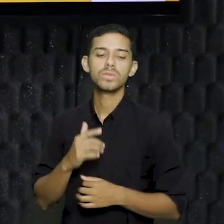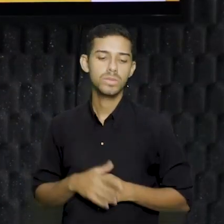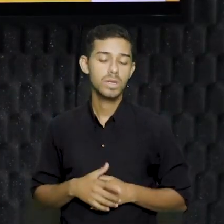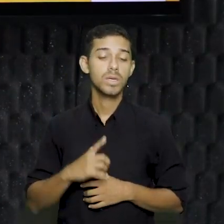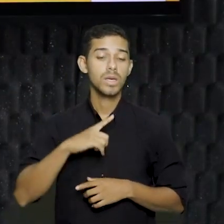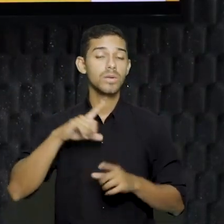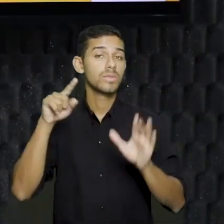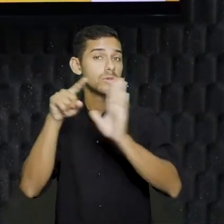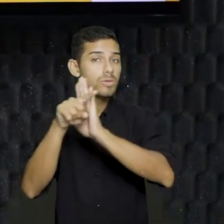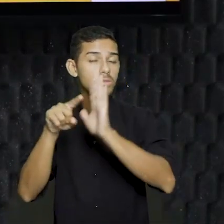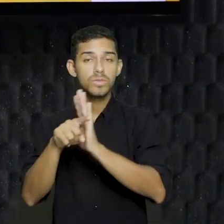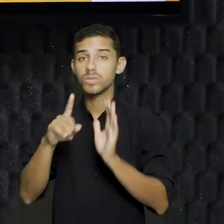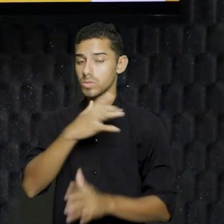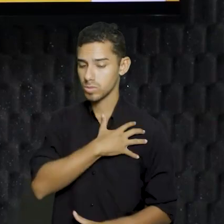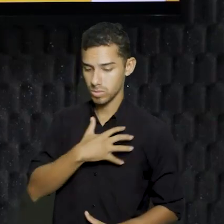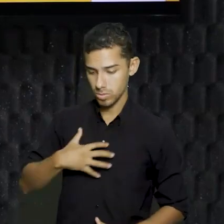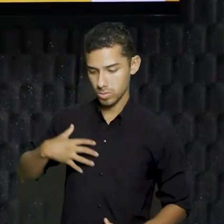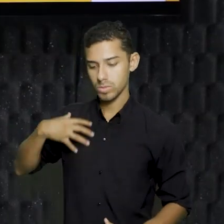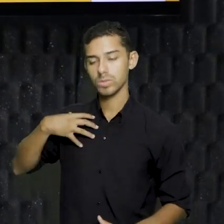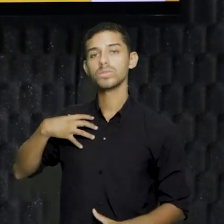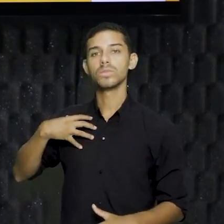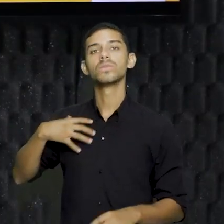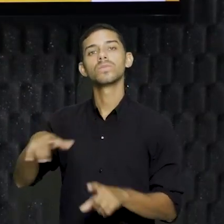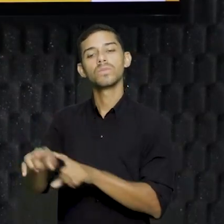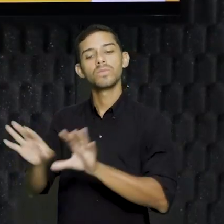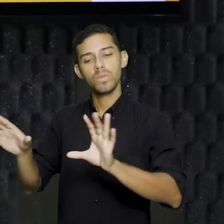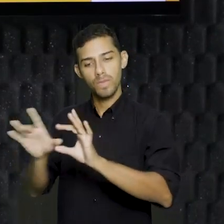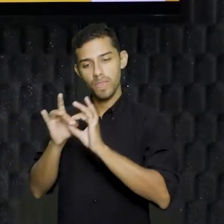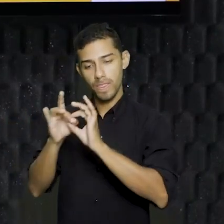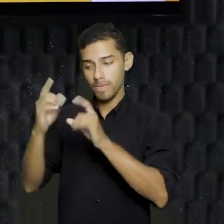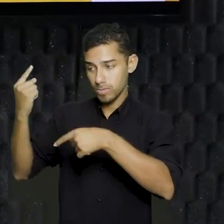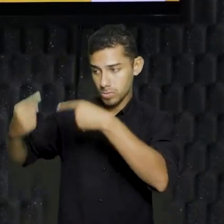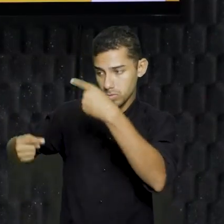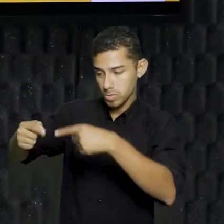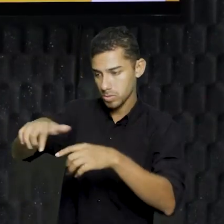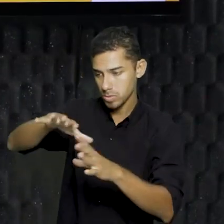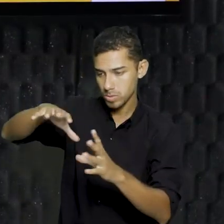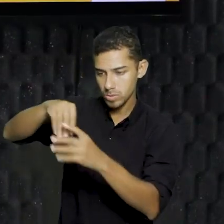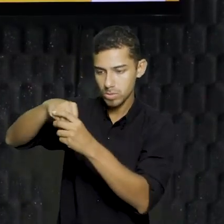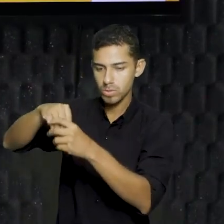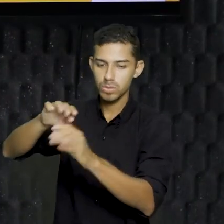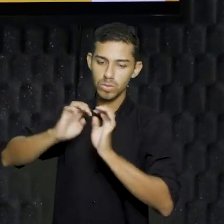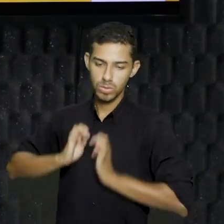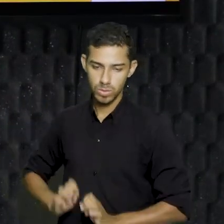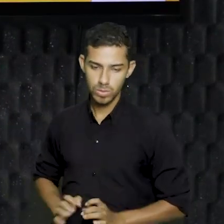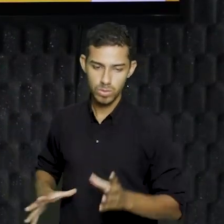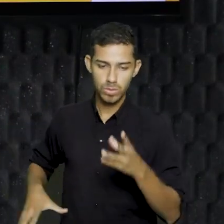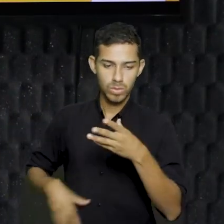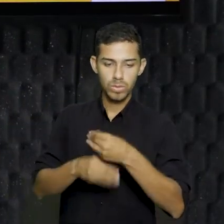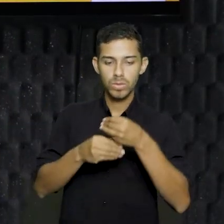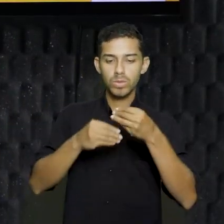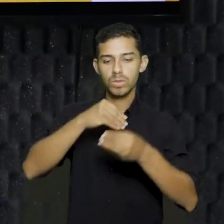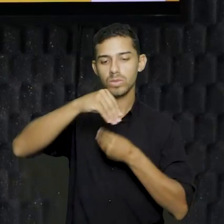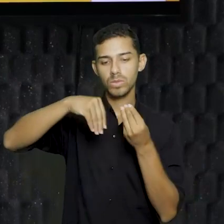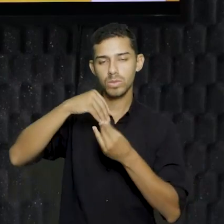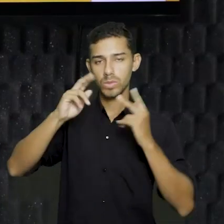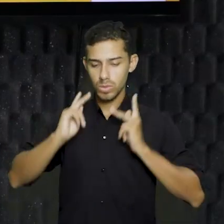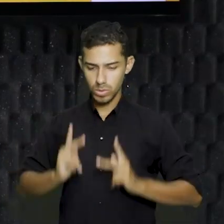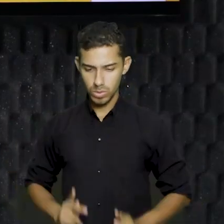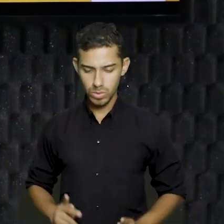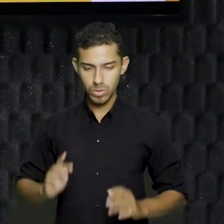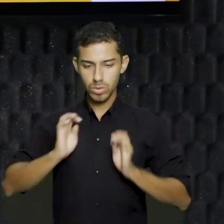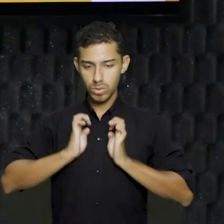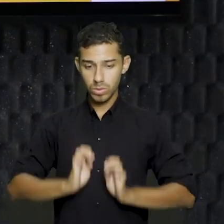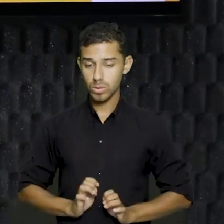temos questões em Aristóteles também, associadas à política que mistura com a ética, ok? O comportamento ético,